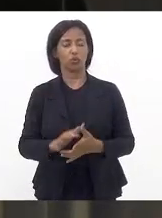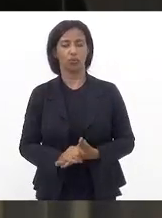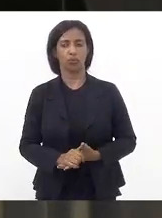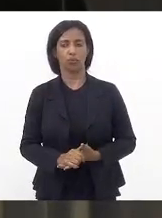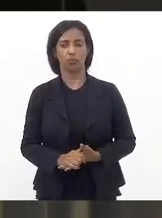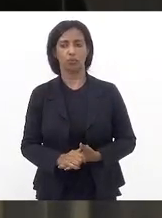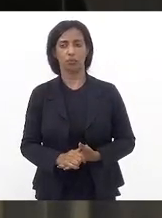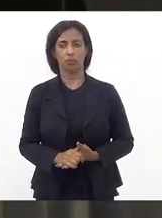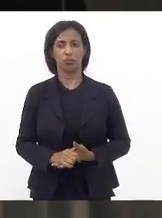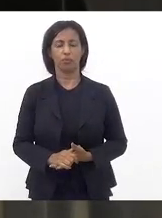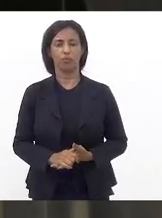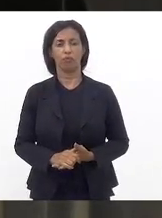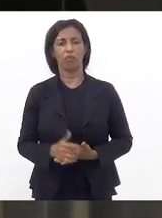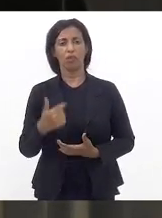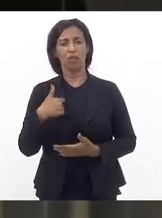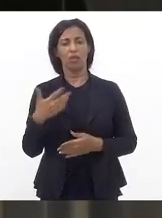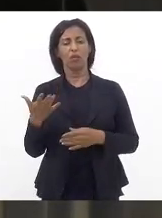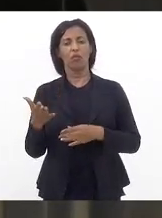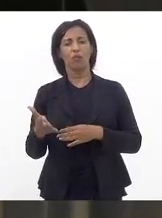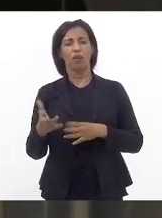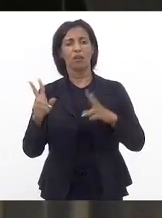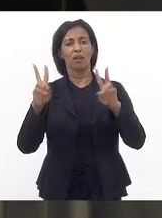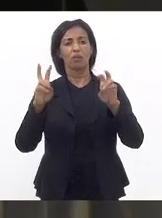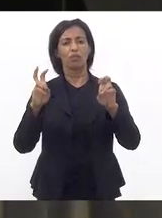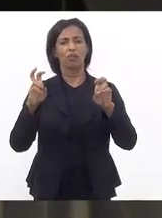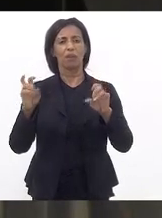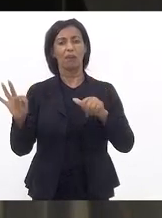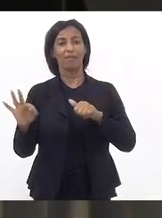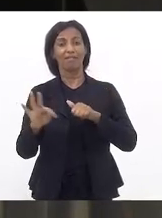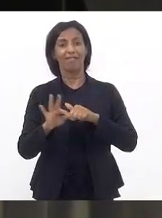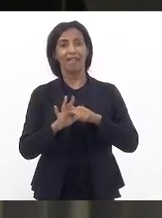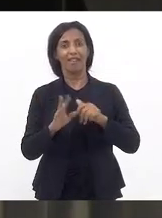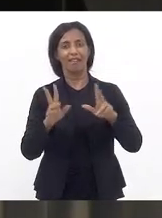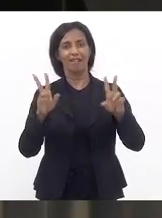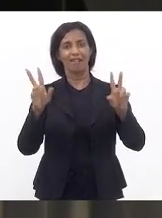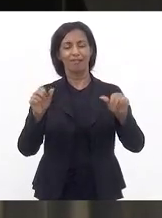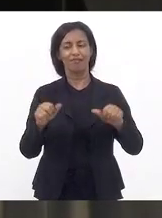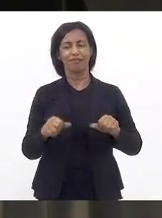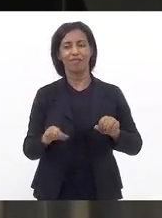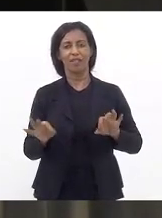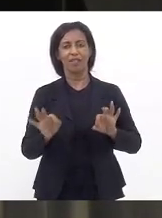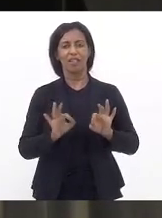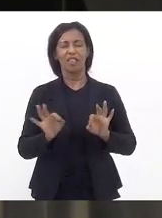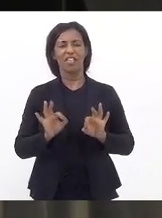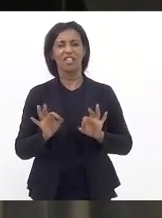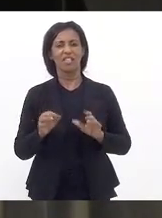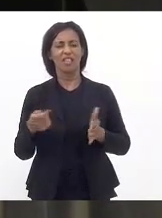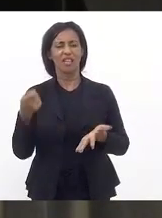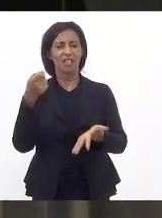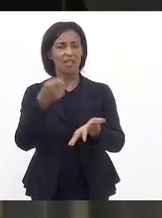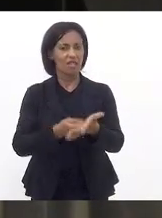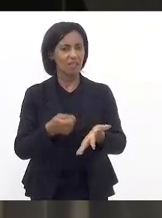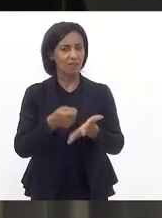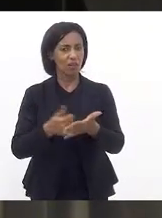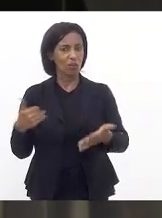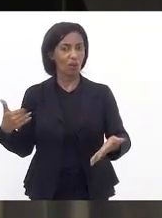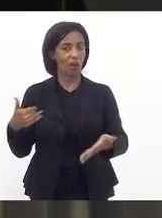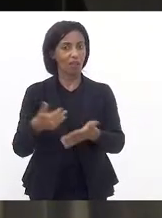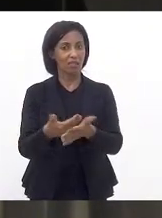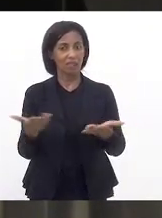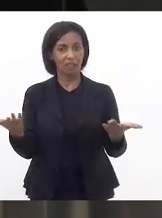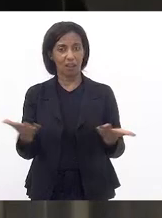discurso e eu vou entrar no tema de forma técnica e ninguém enfrentou até